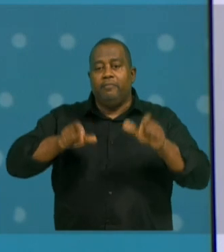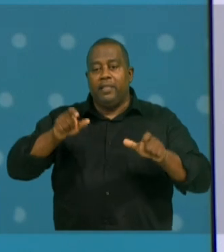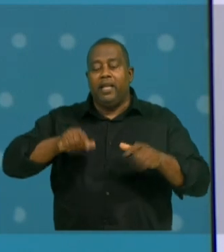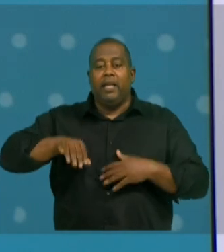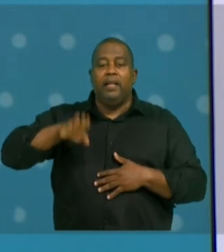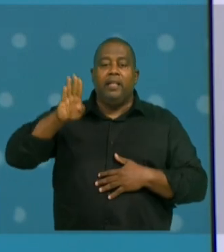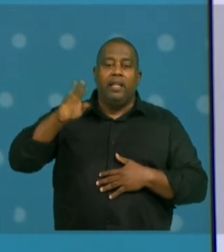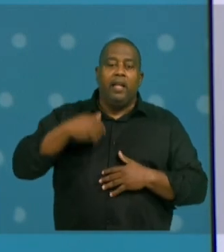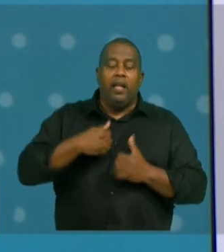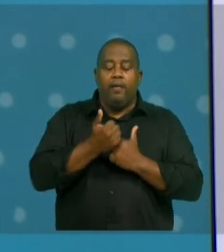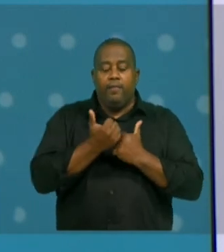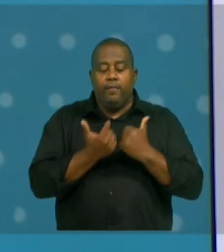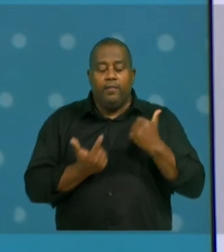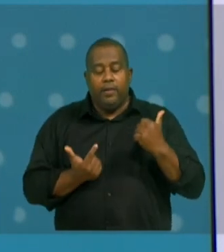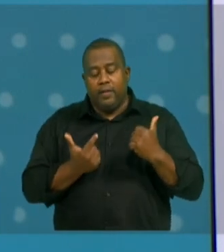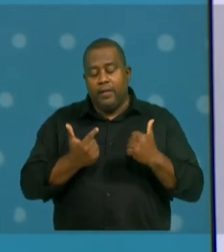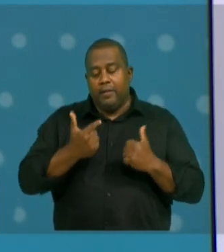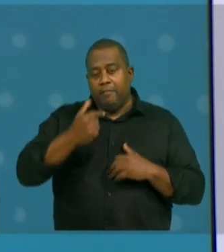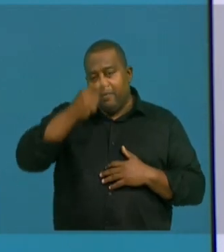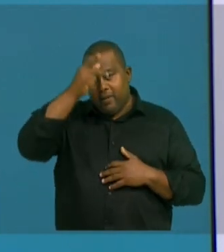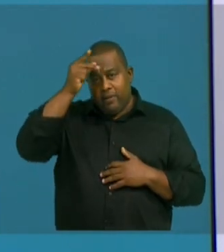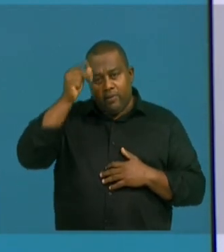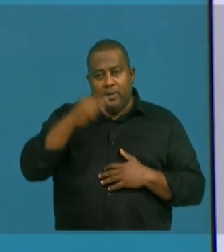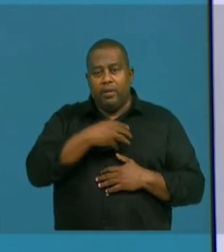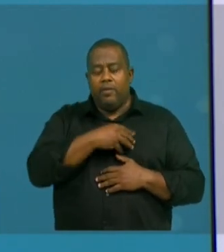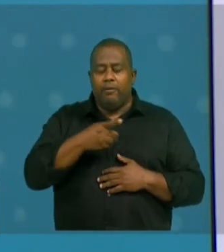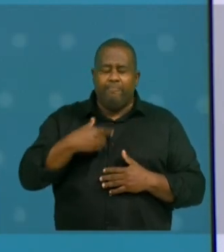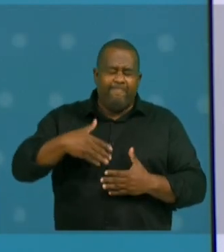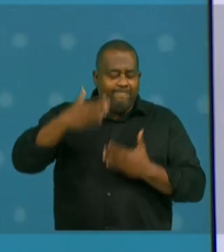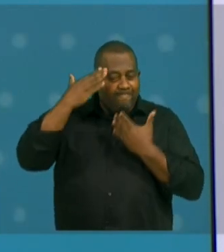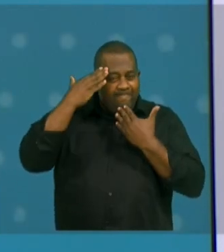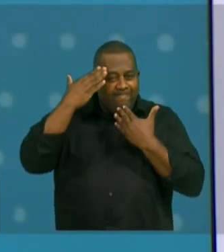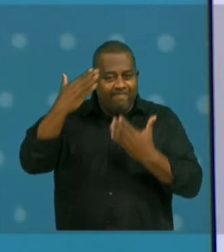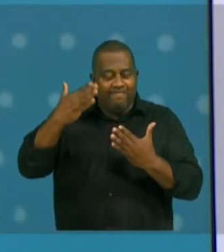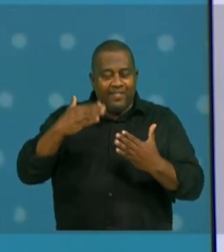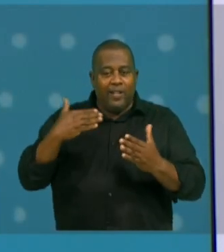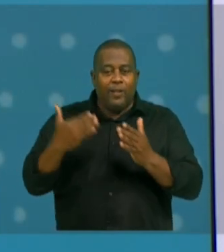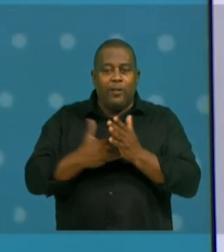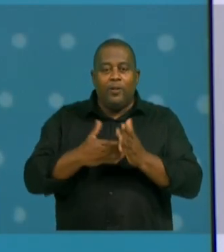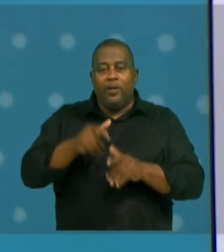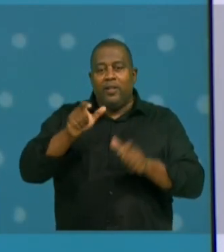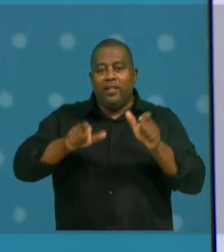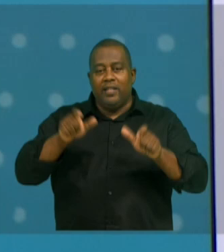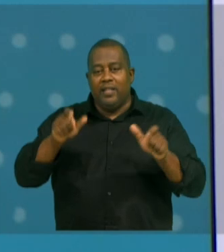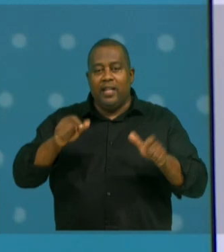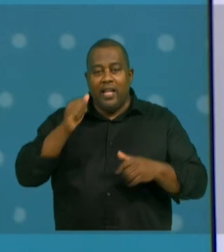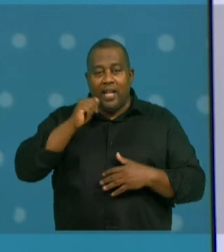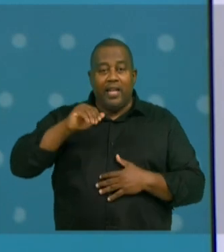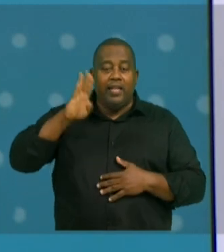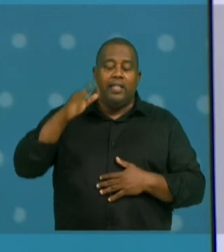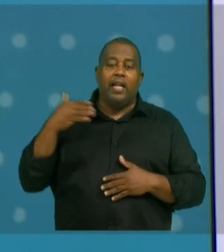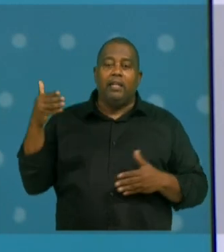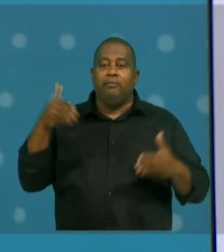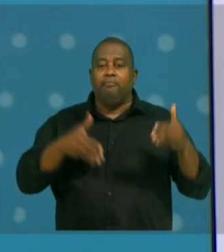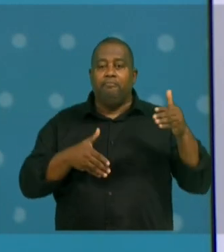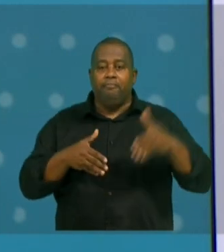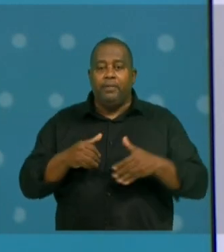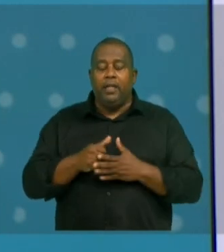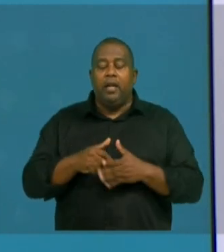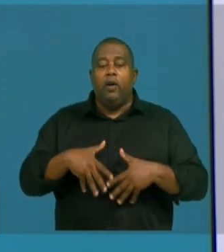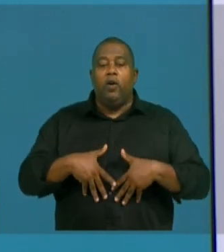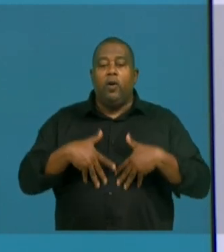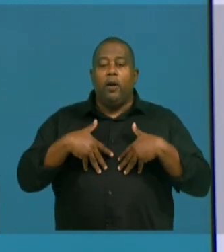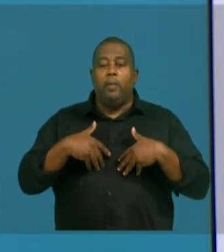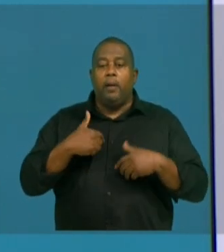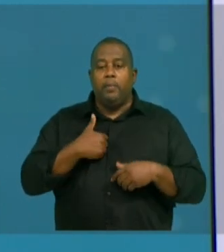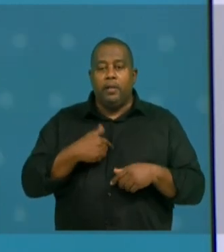à vice-prefeito obrigado a todas as candidatas que participaram uma honra para